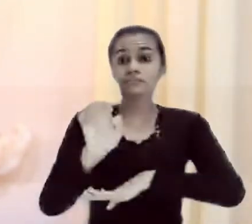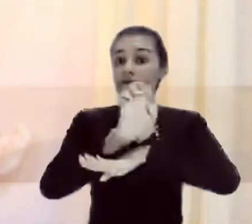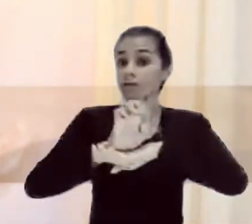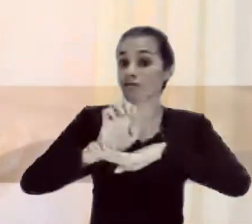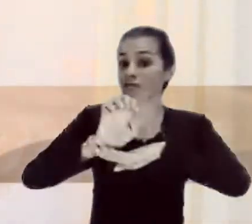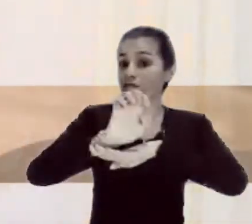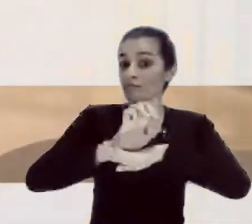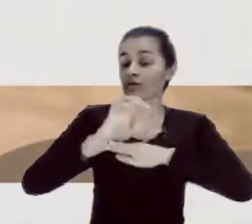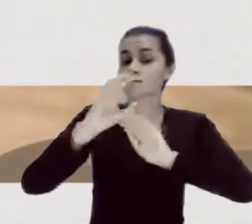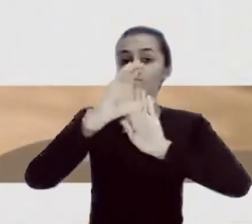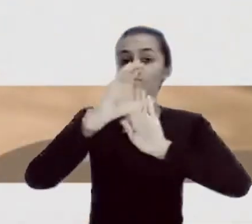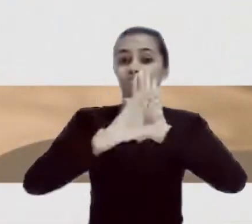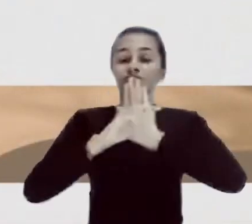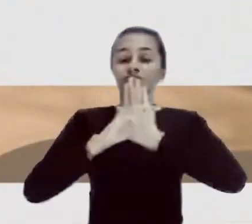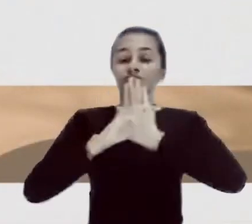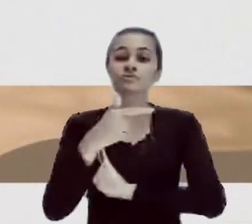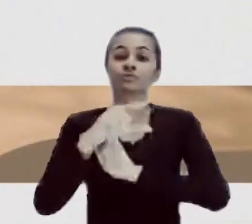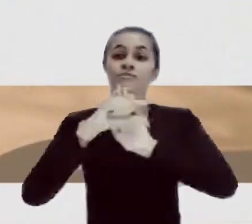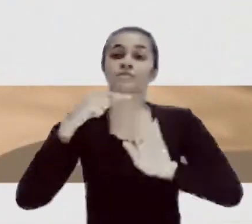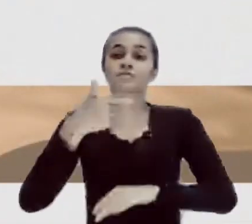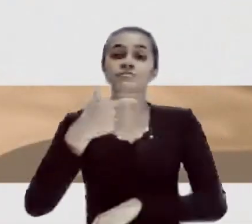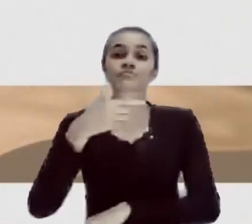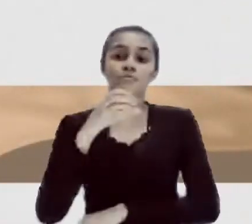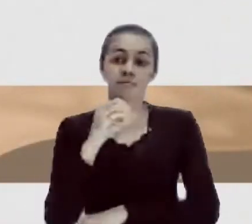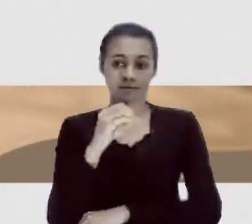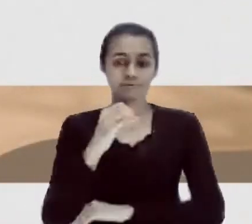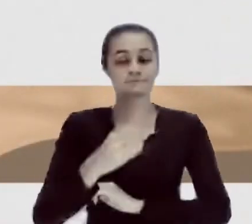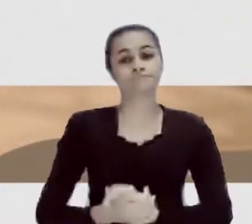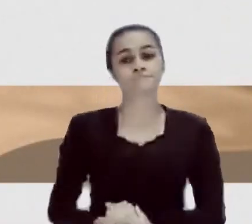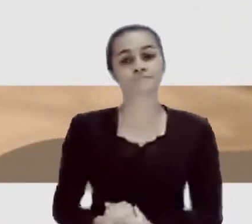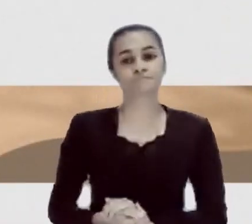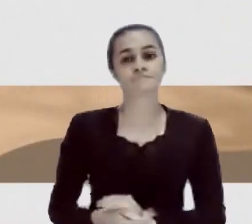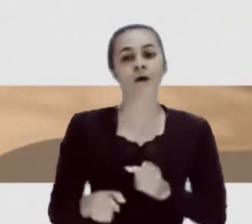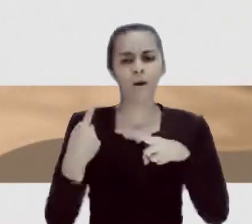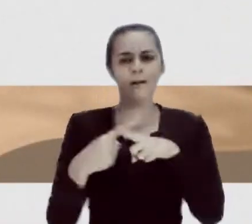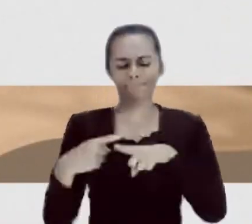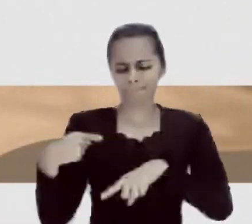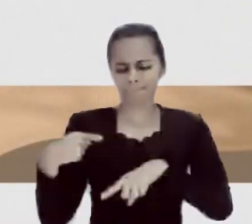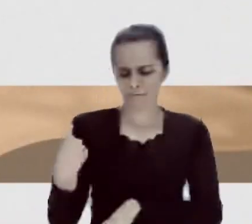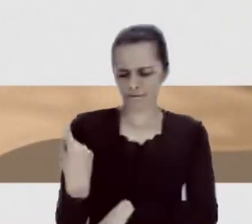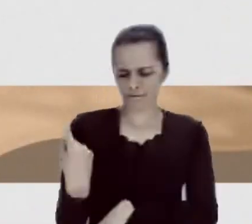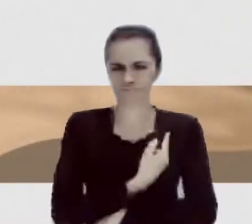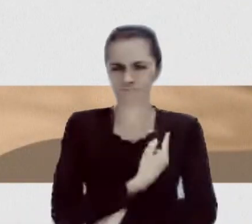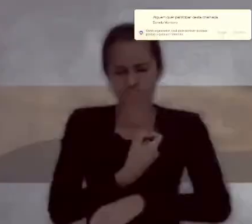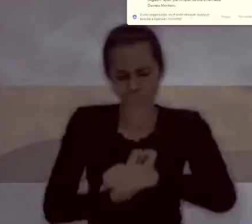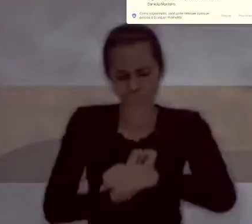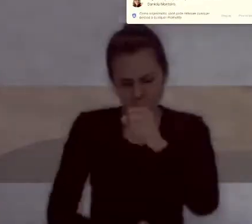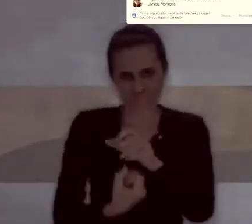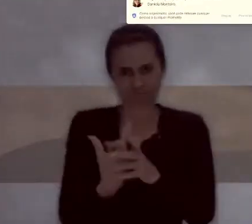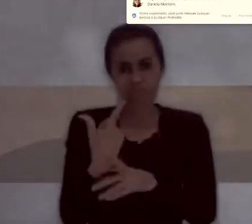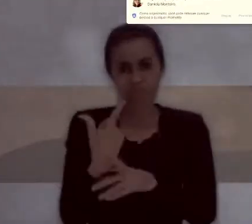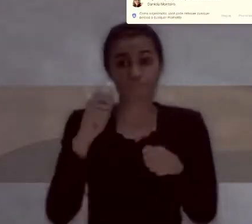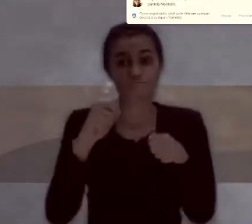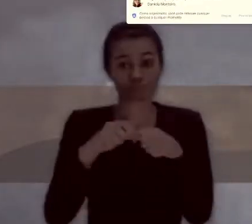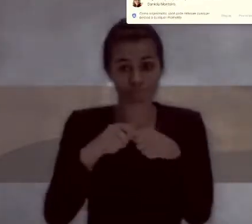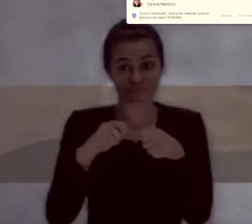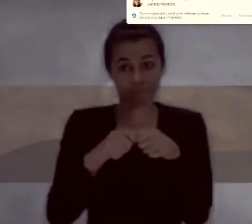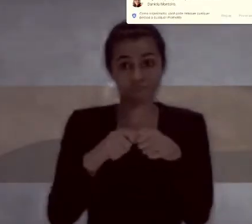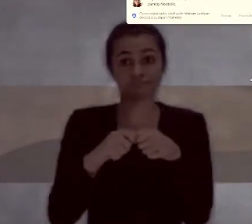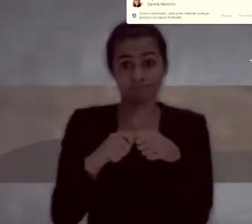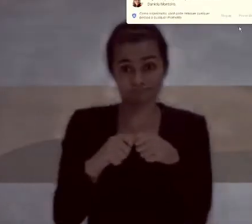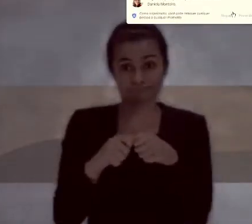verso 10, diz assim: Porque somos criação de Deus, realizada em Cristo Jesus